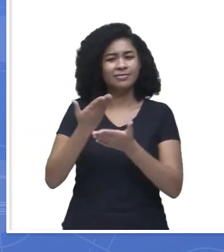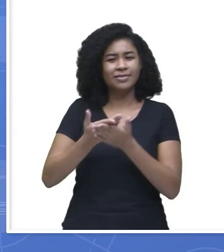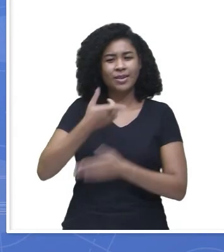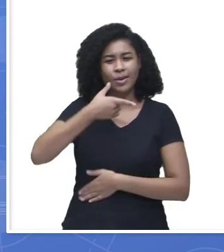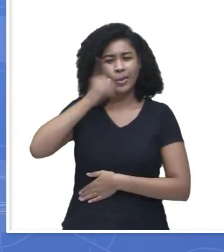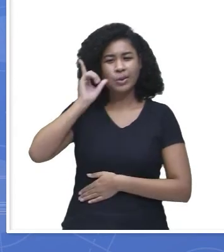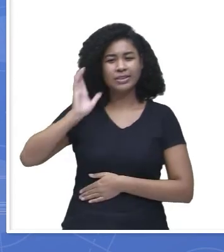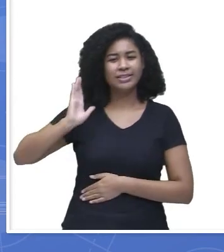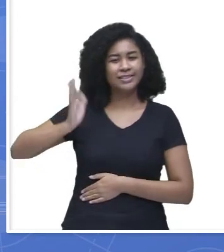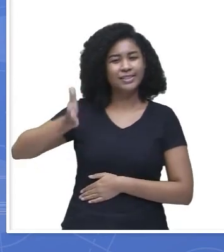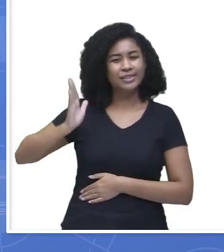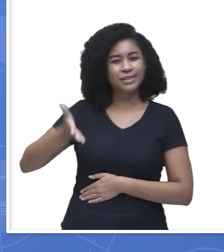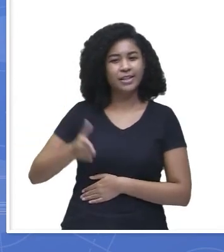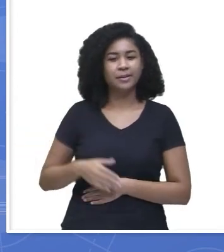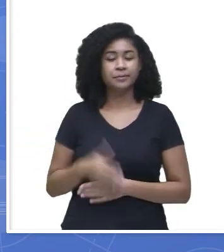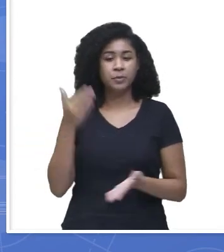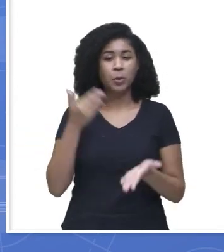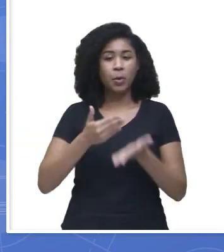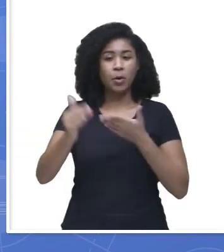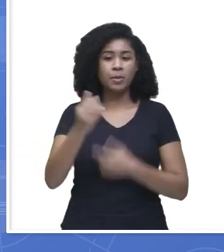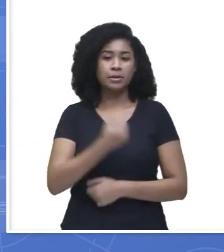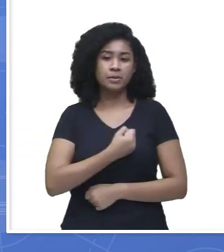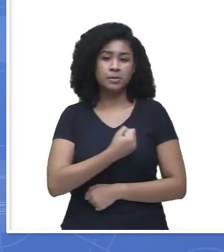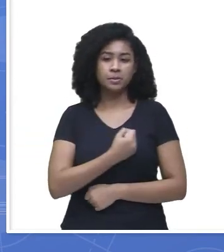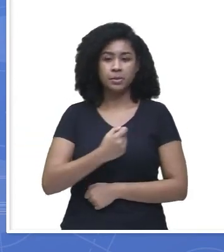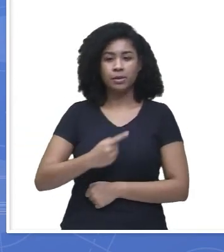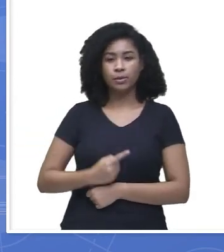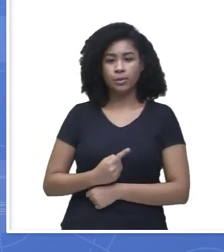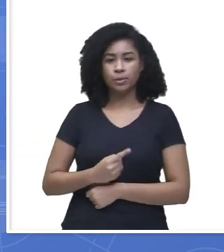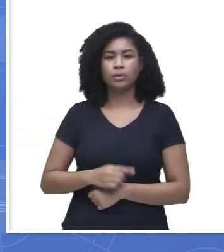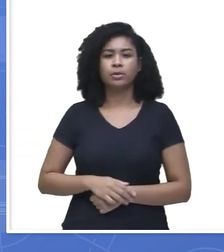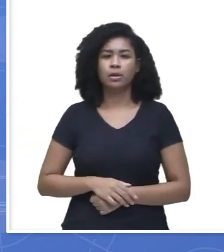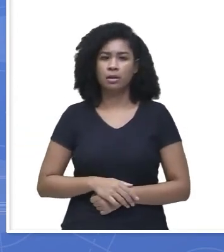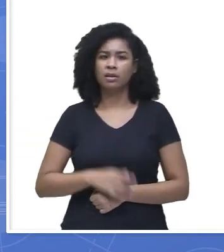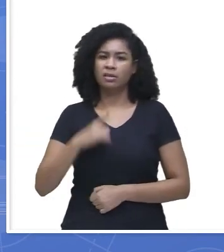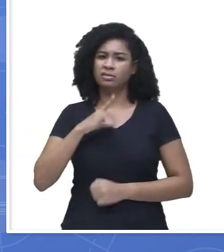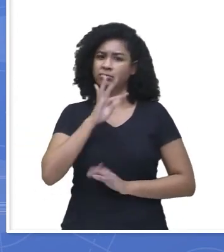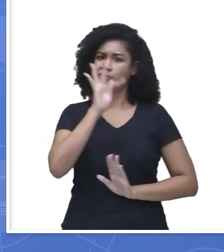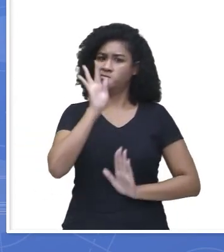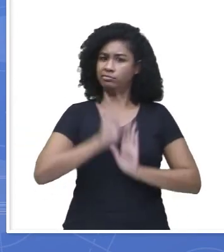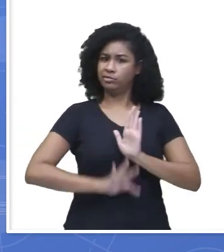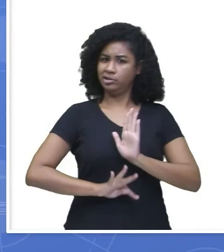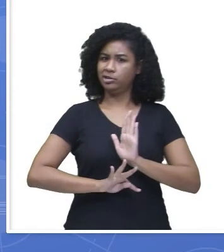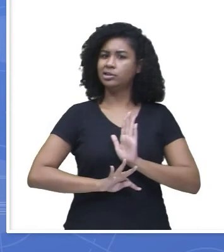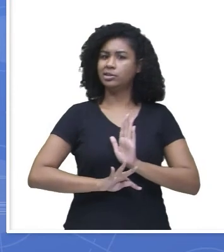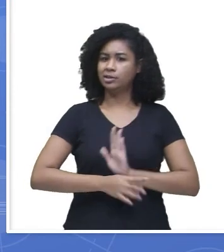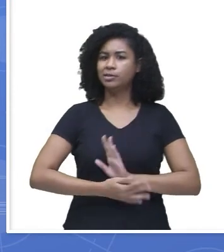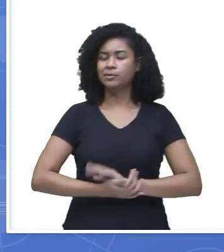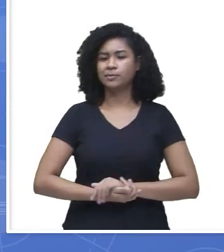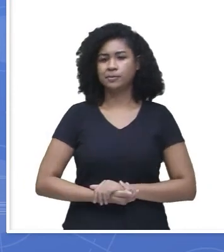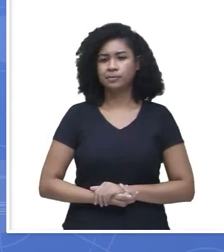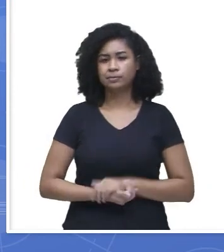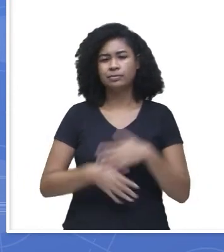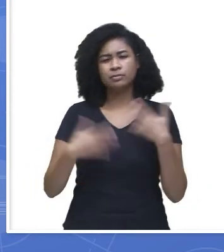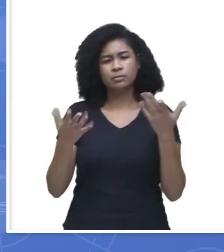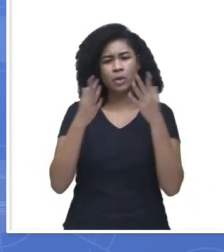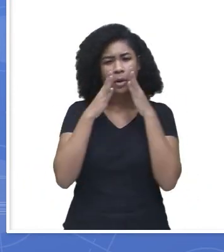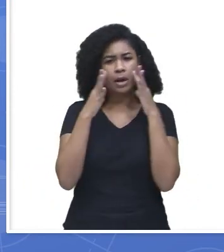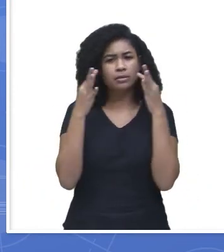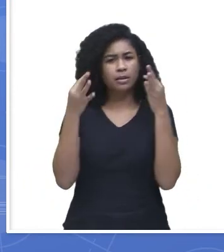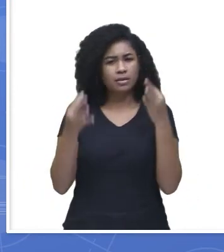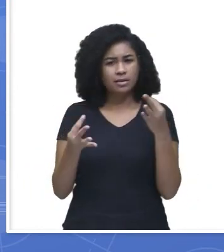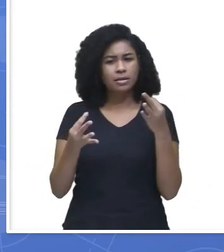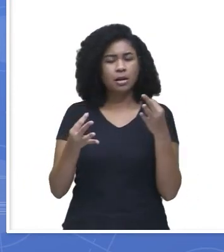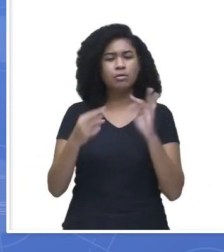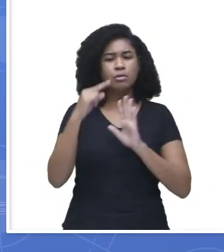vamos iniciar pela nossa primeira questão. Ela é um pouquinho longa, tá? Olha só. Fiquem atentos aí a esse